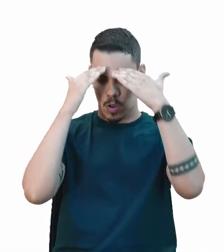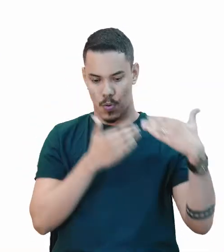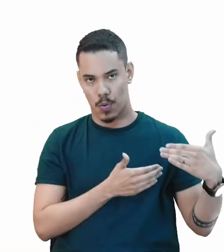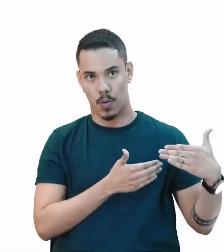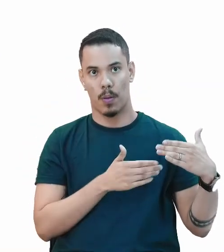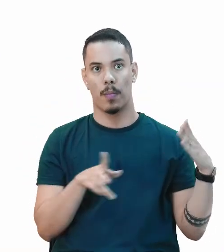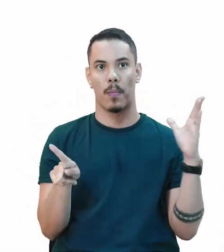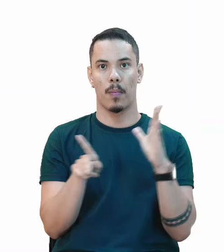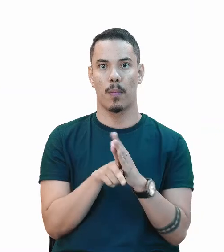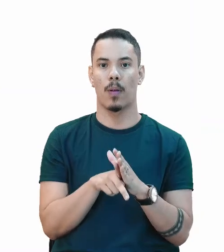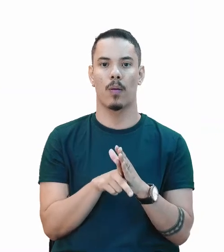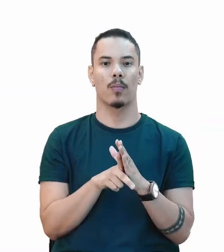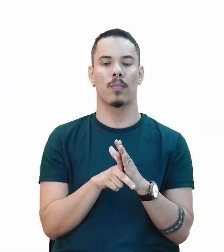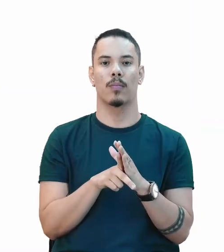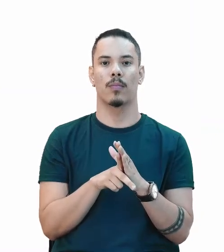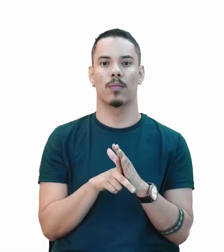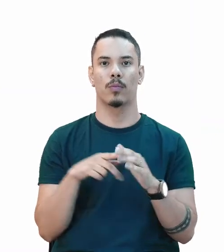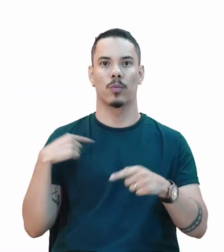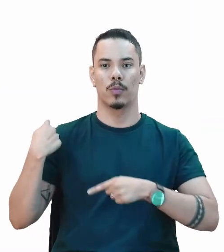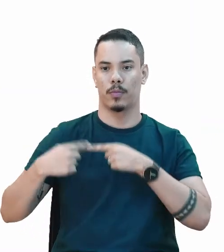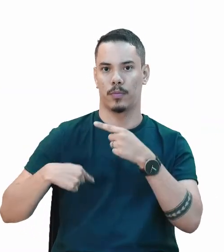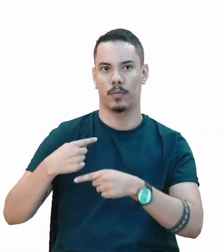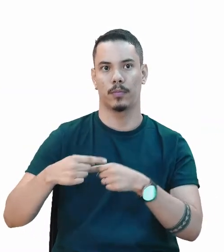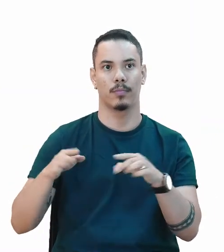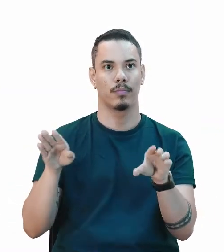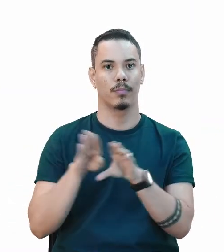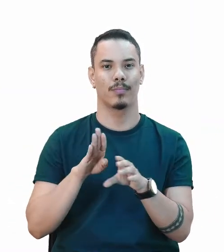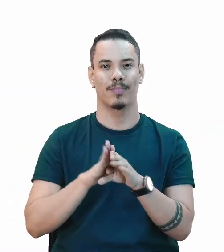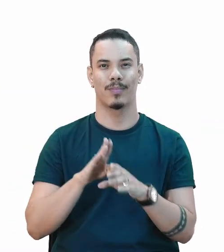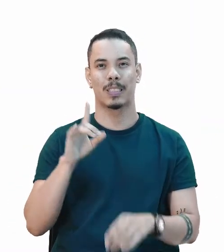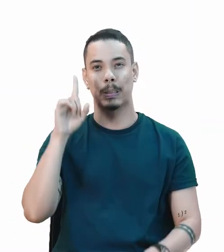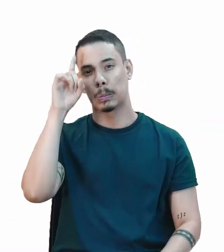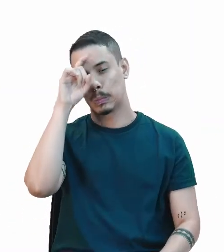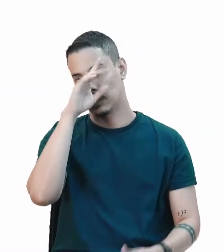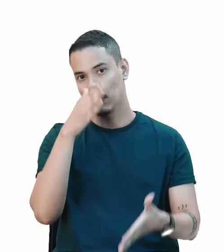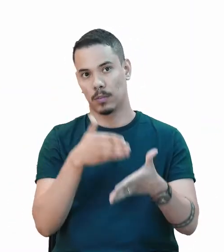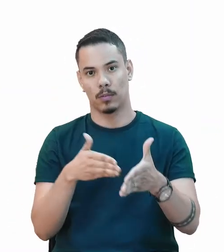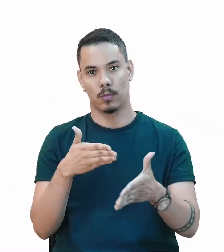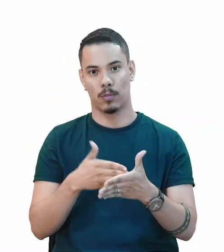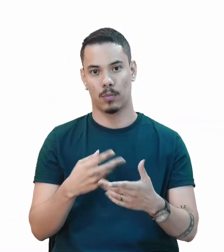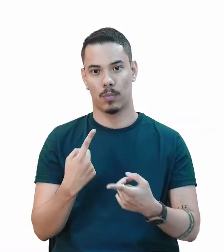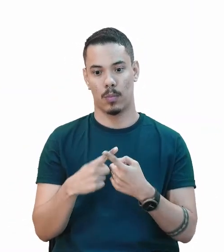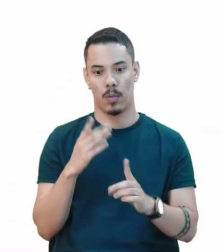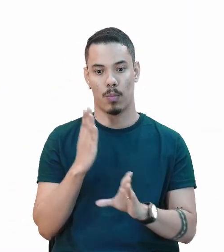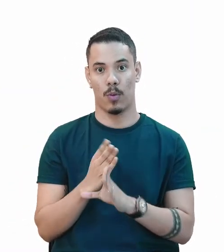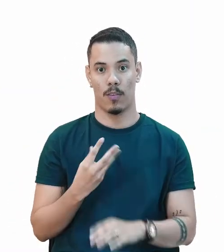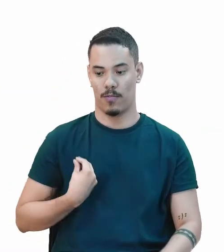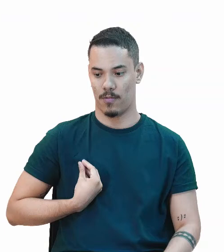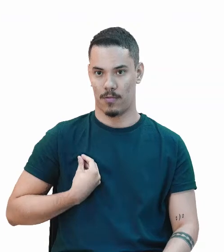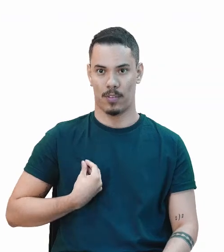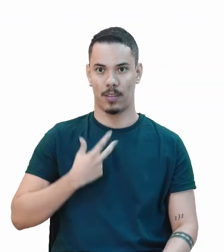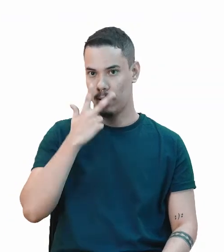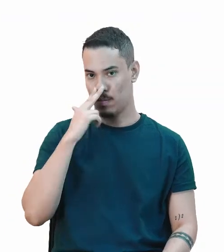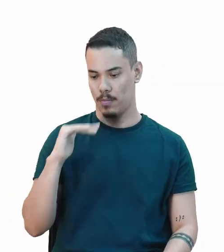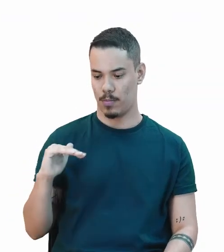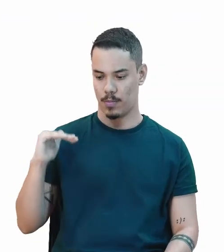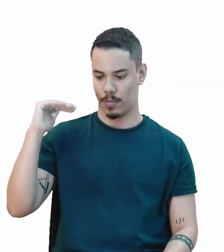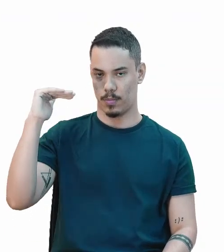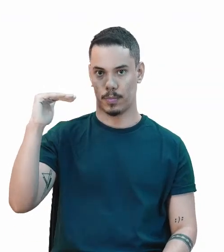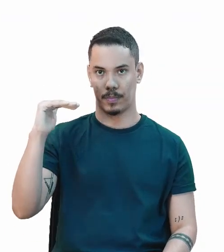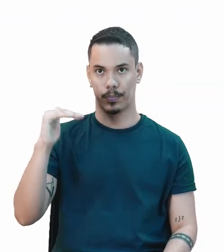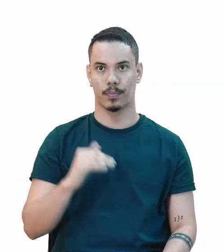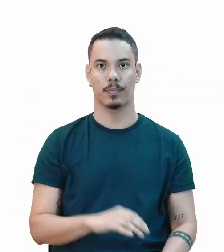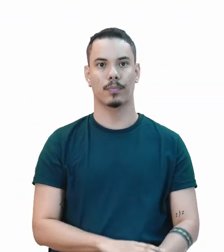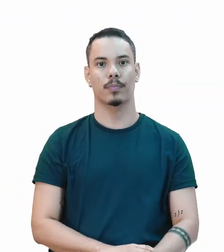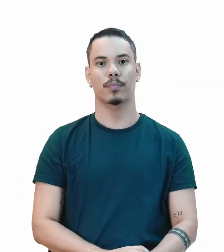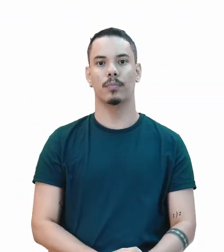instituições convencionais e pela extrema dificuldade do seu estilo de vida. A